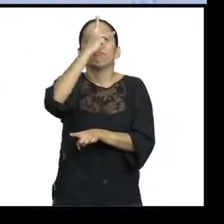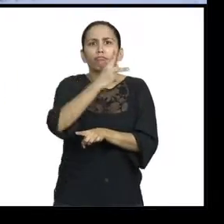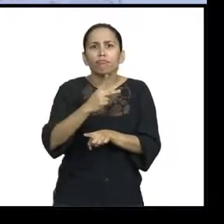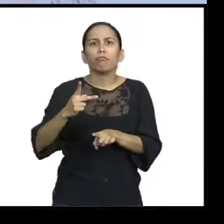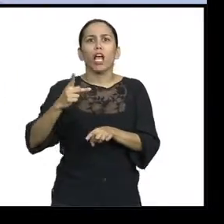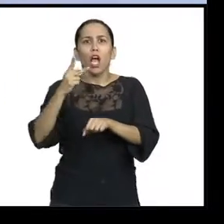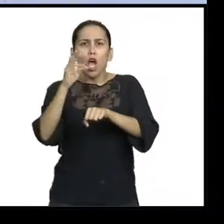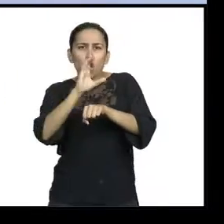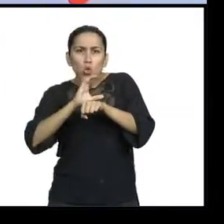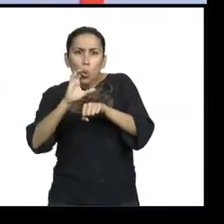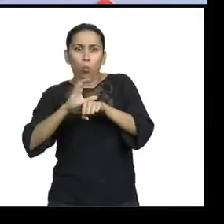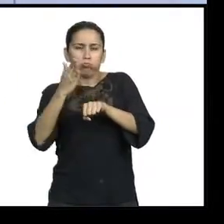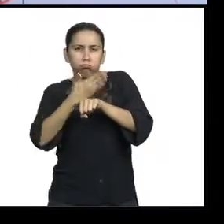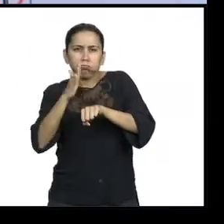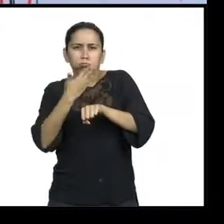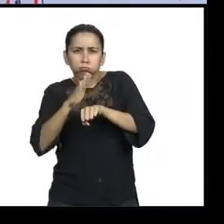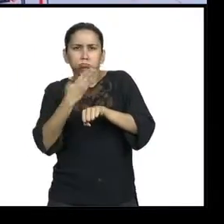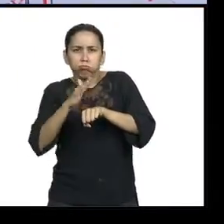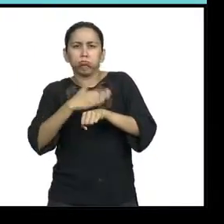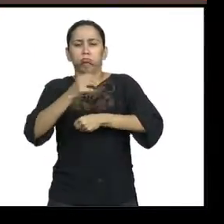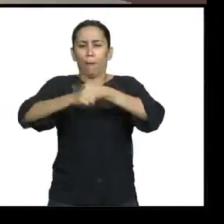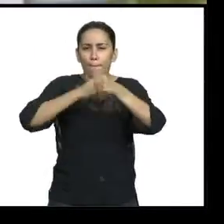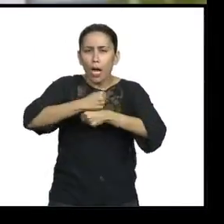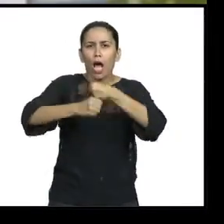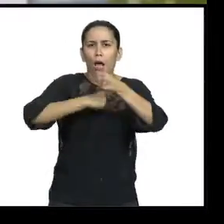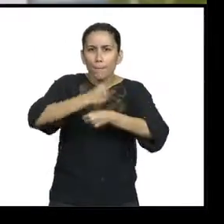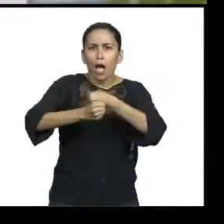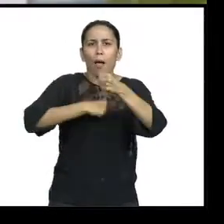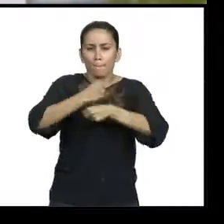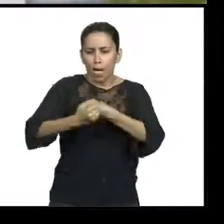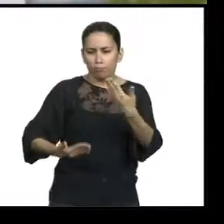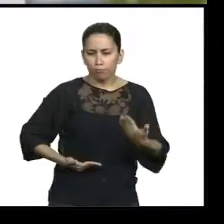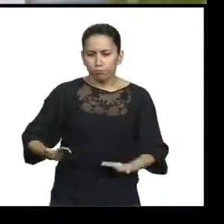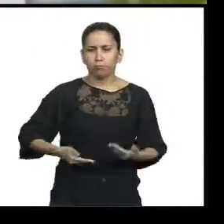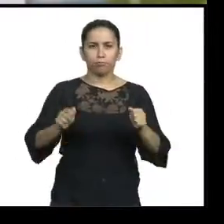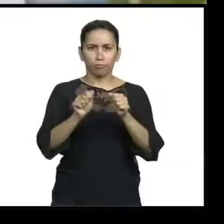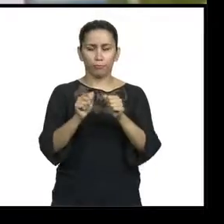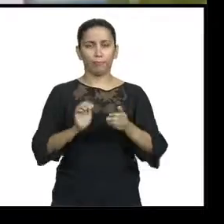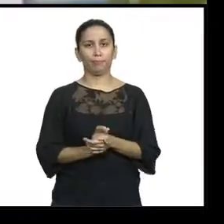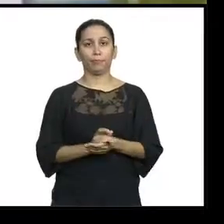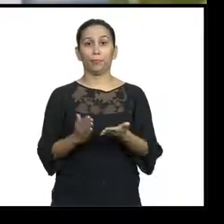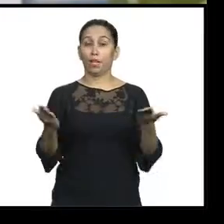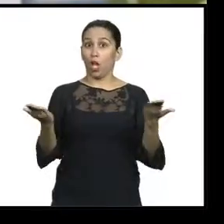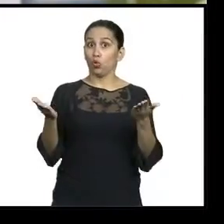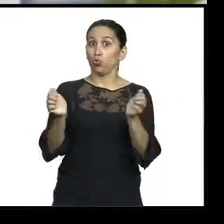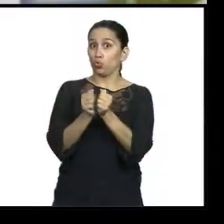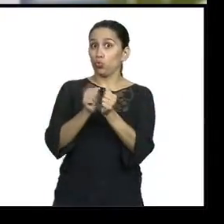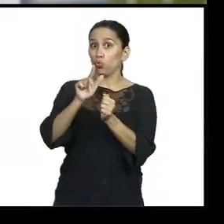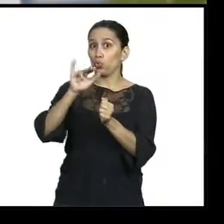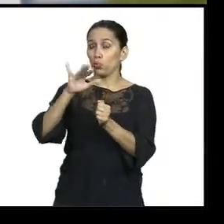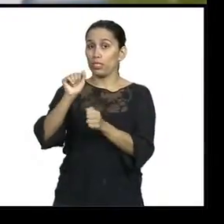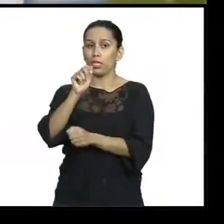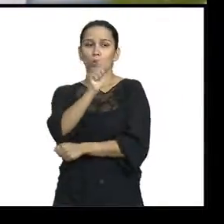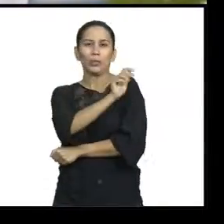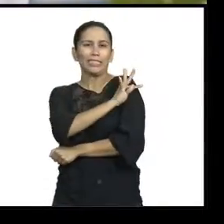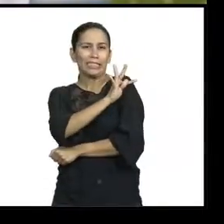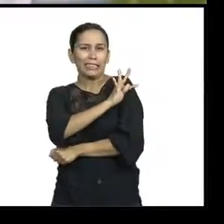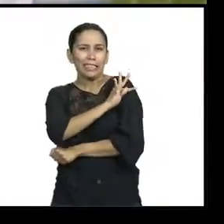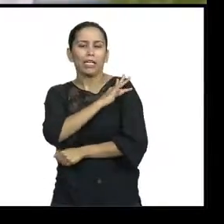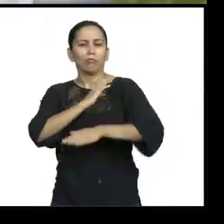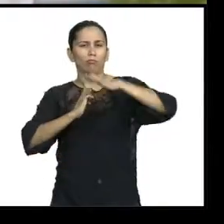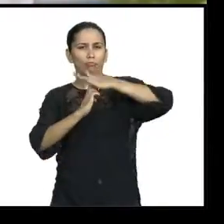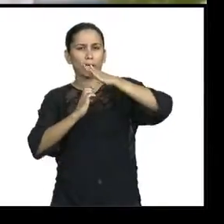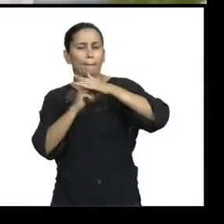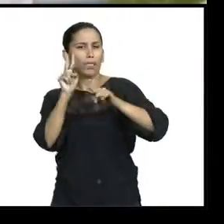feitos anualmente com todos os trabalhadores. Eu estou aqui com o Luciano Tainski, técnico de segurança da empresa. Luciano, há